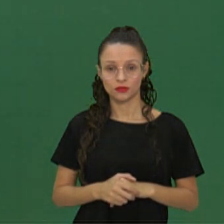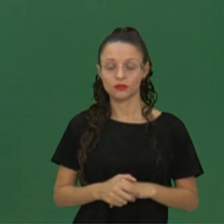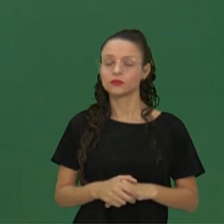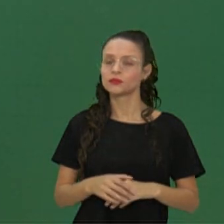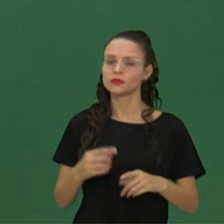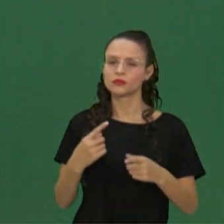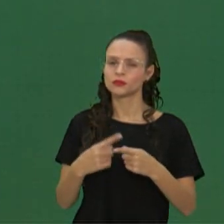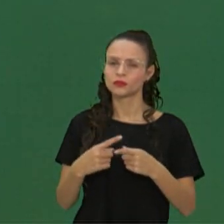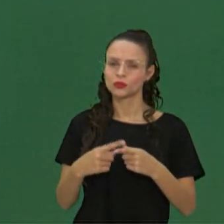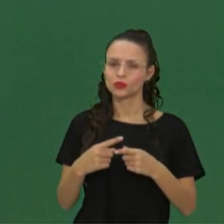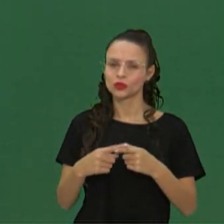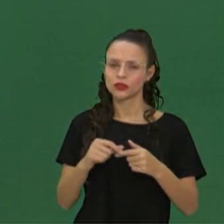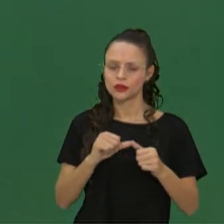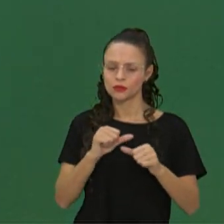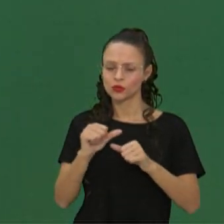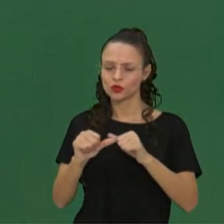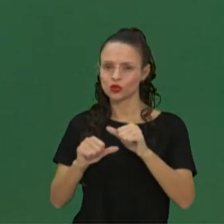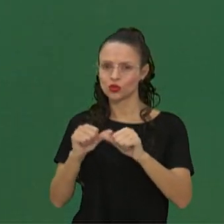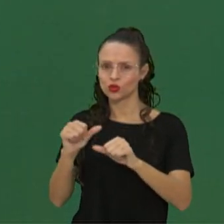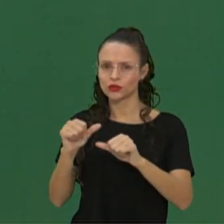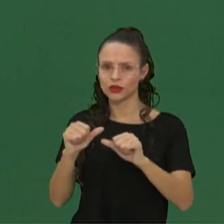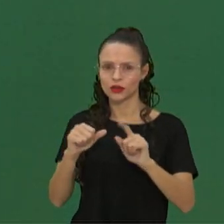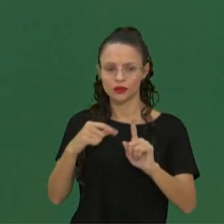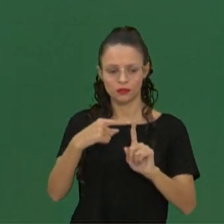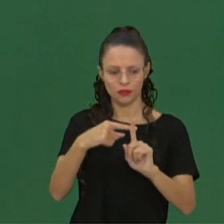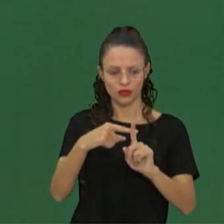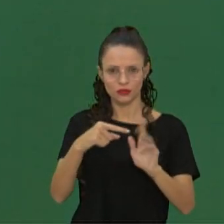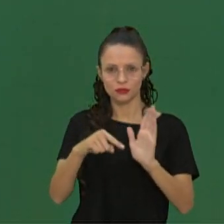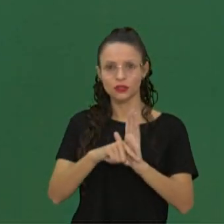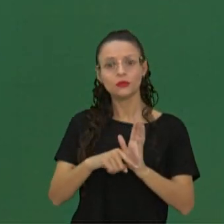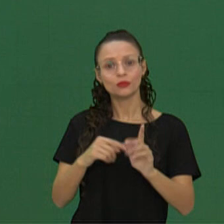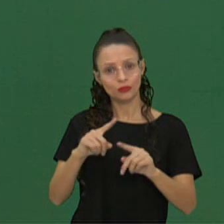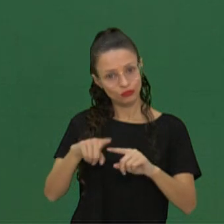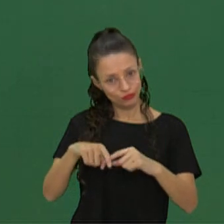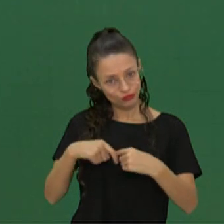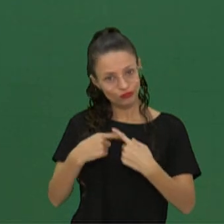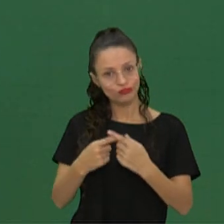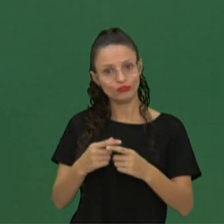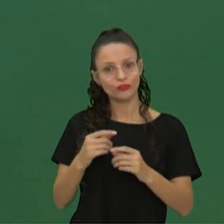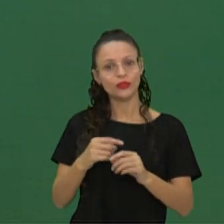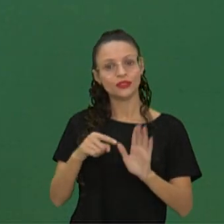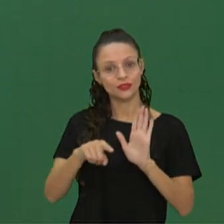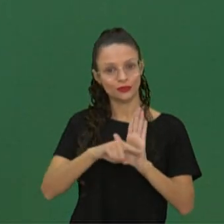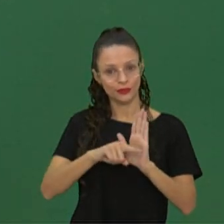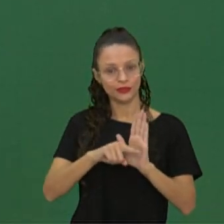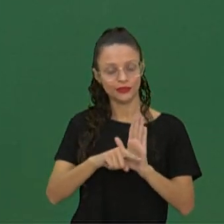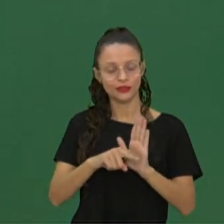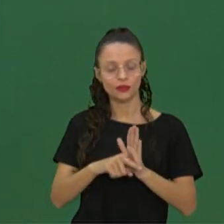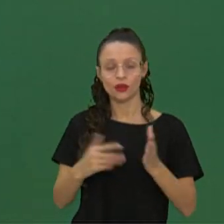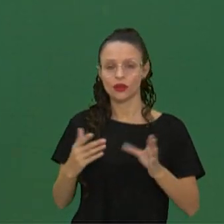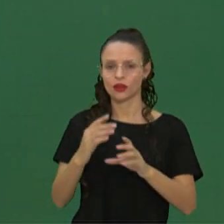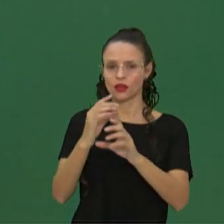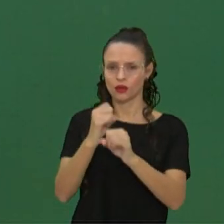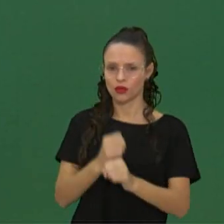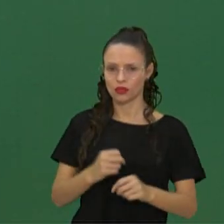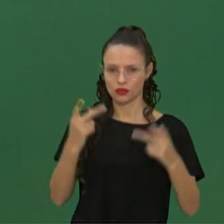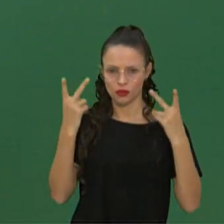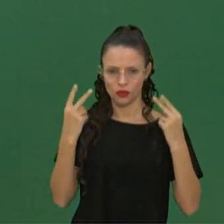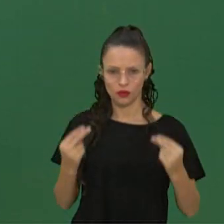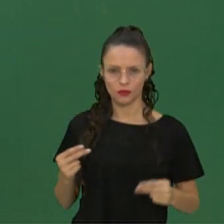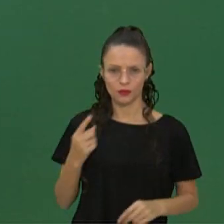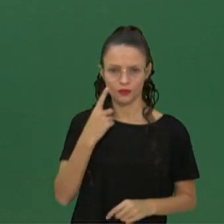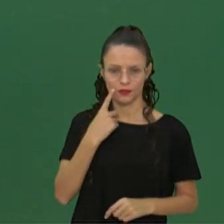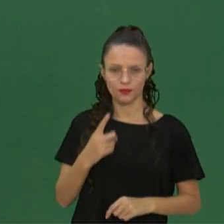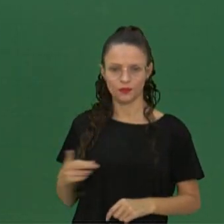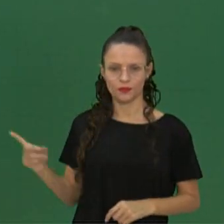Por que nós mudamos de sinal? Por causa desse menos da subtração, tá bom? E agora, a conta continua.